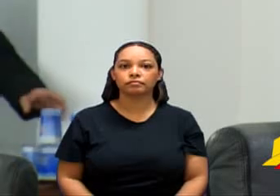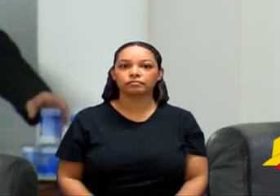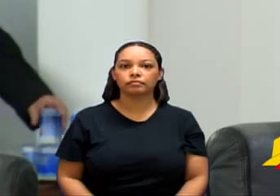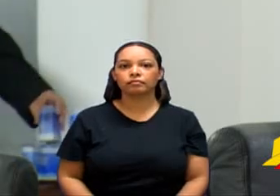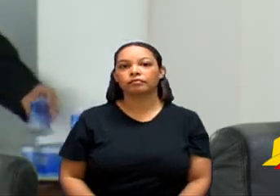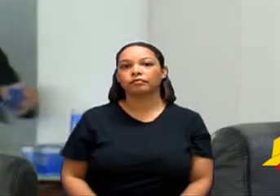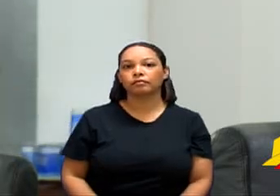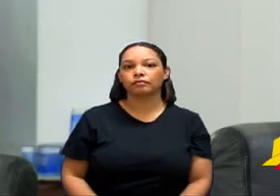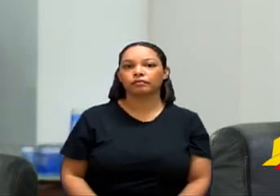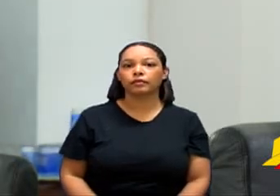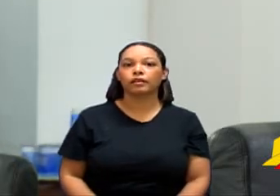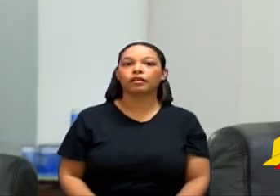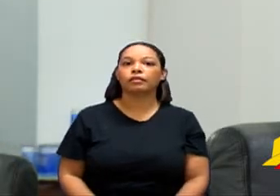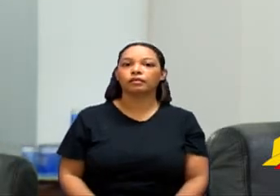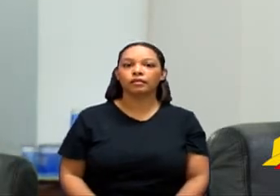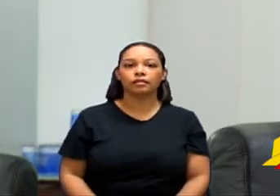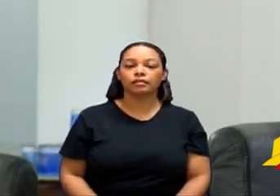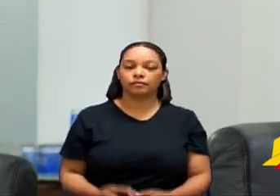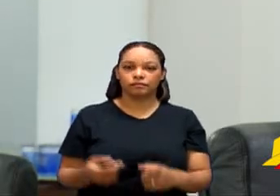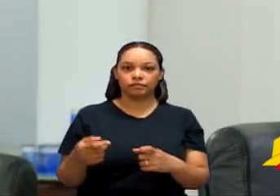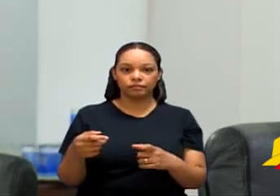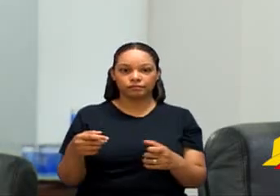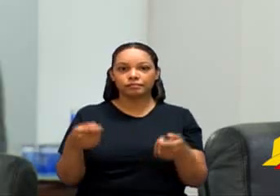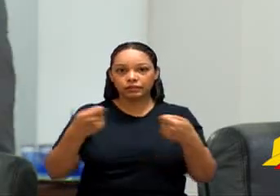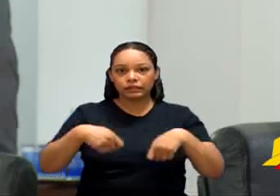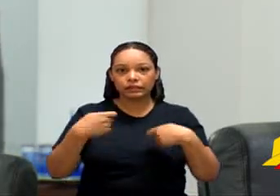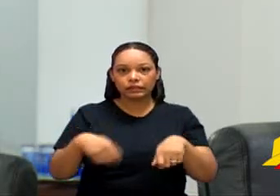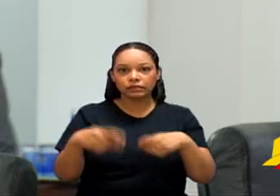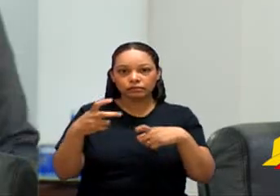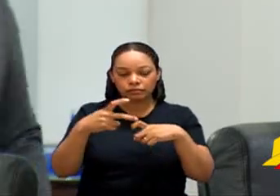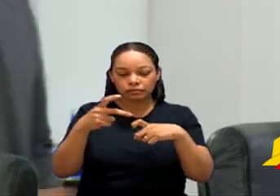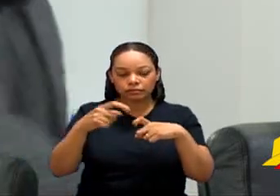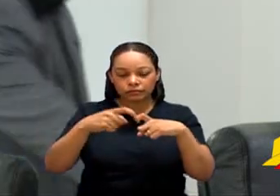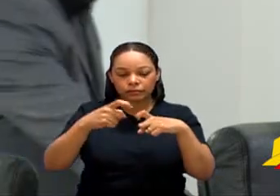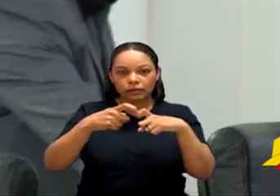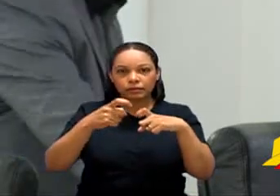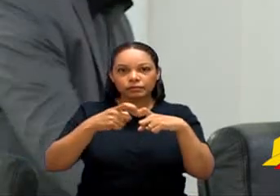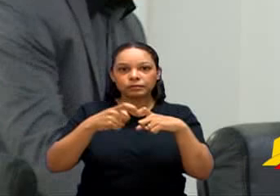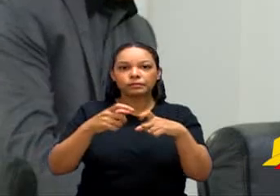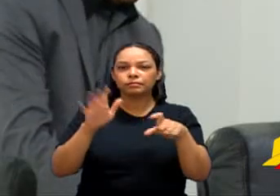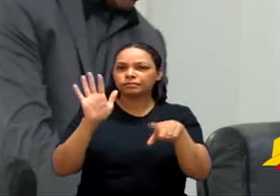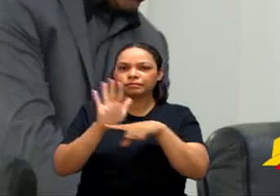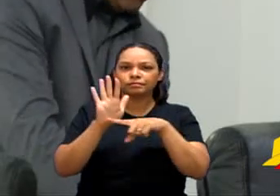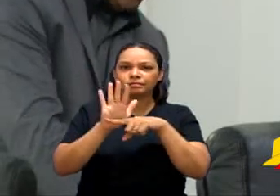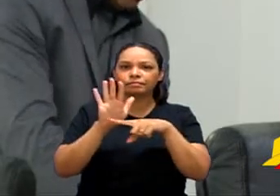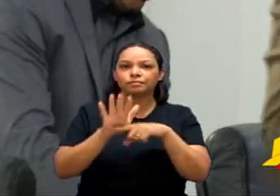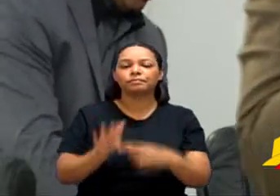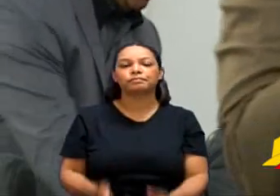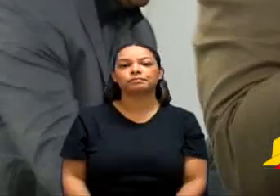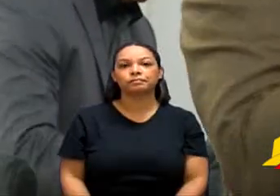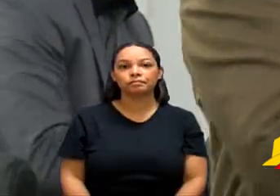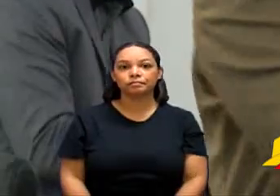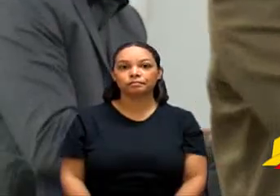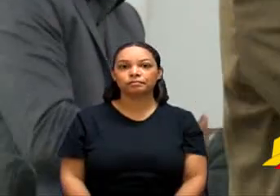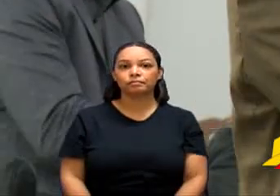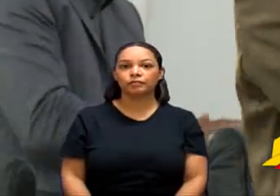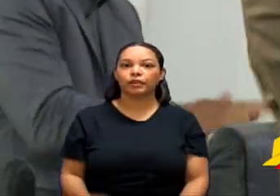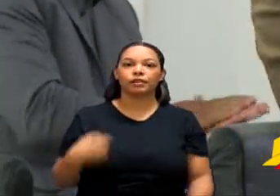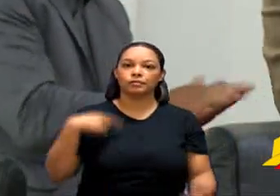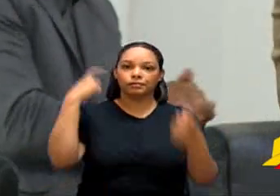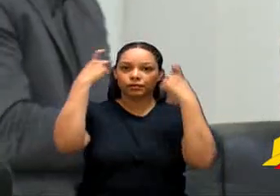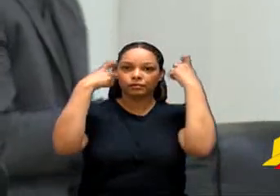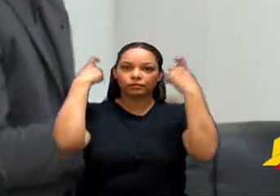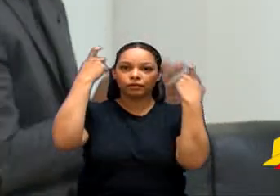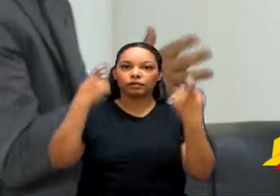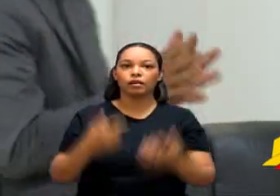Sim, atendimento primário, atendimento básico. E isso deixa muito preocupado. Isso. E